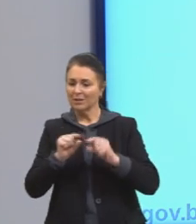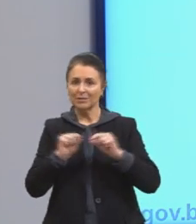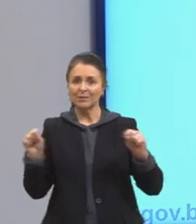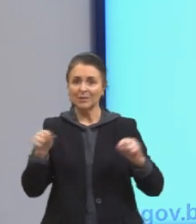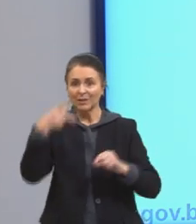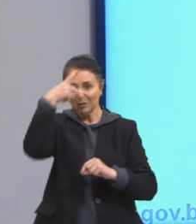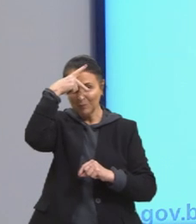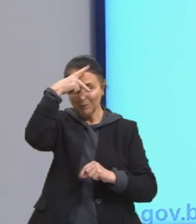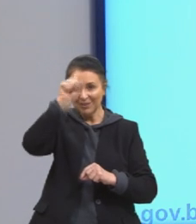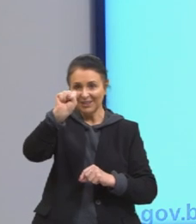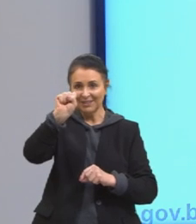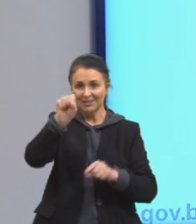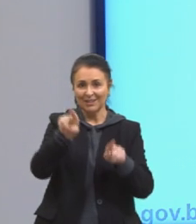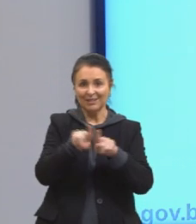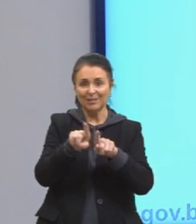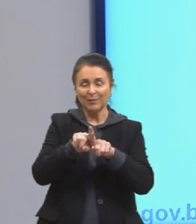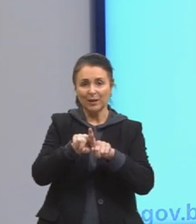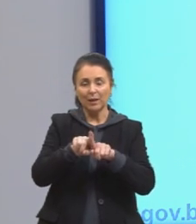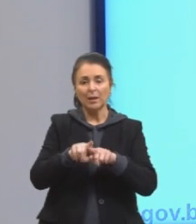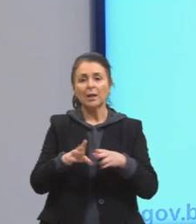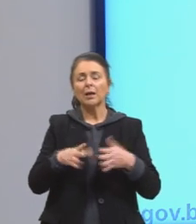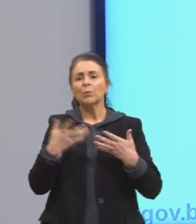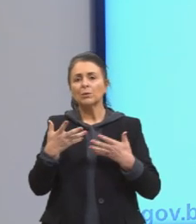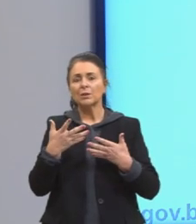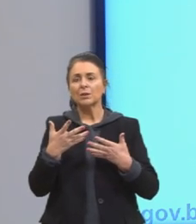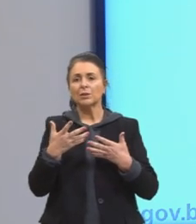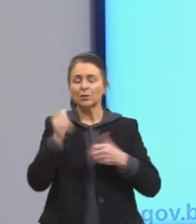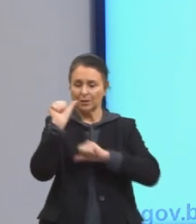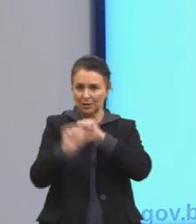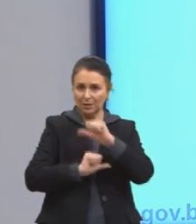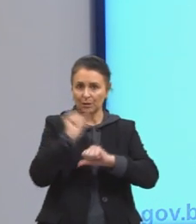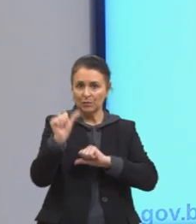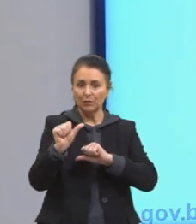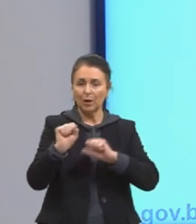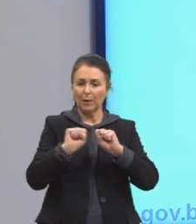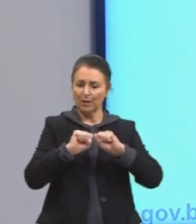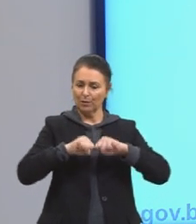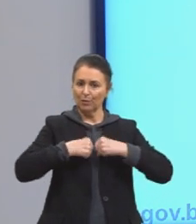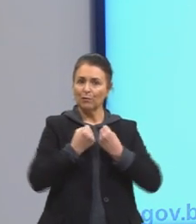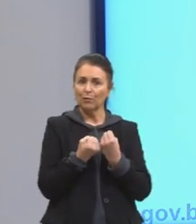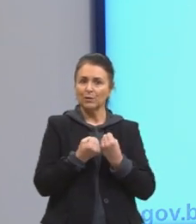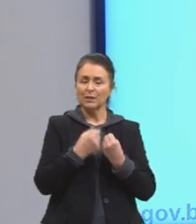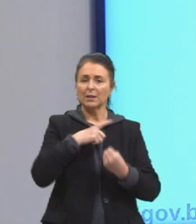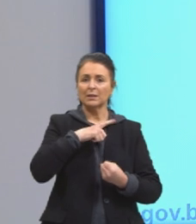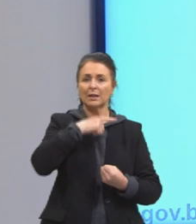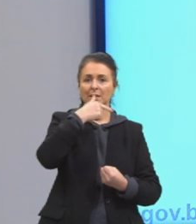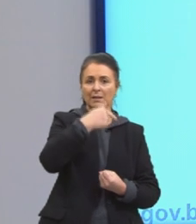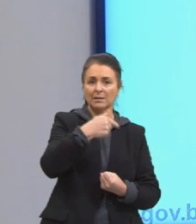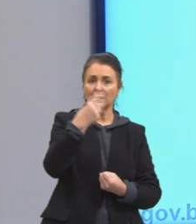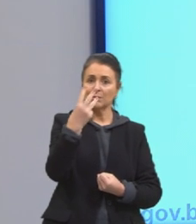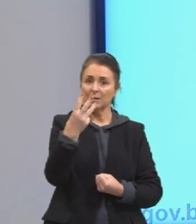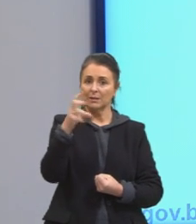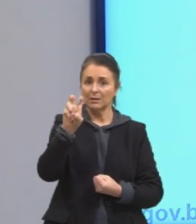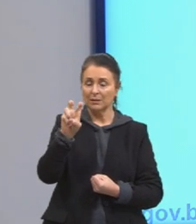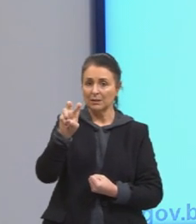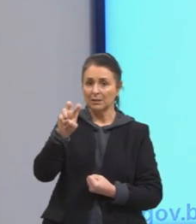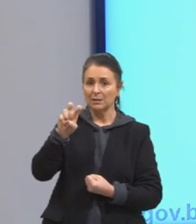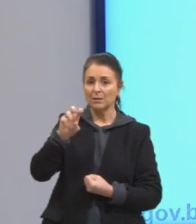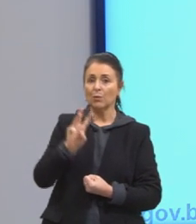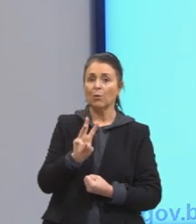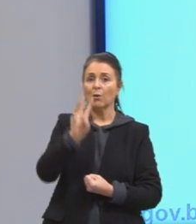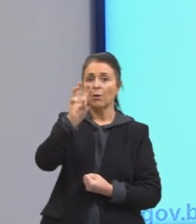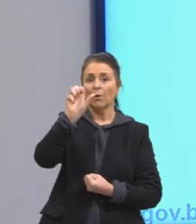potência certo onde a gente trancou a gente transforma para energia a gente tem 735 watts de